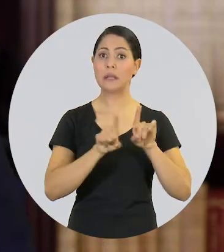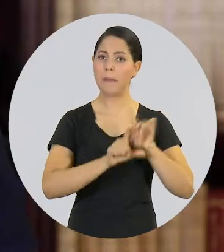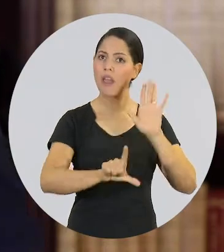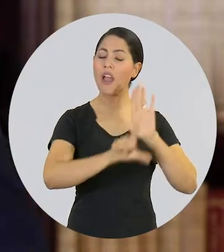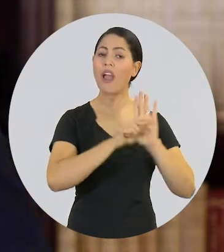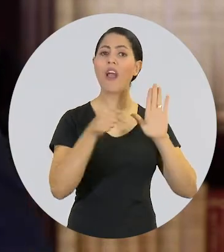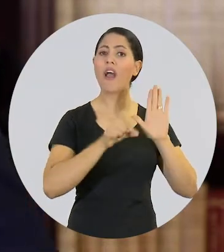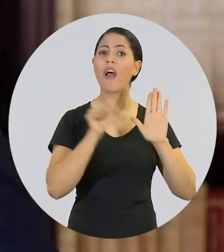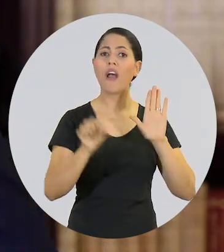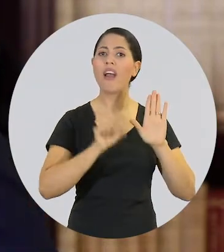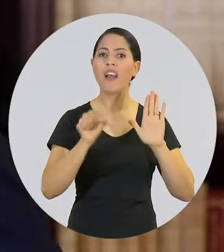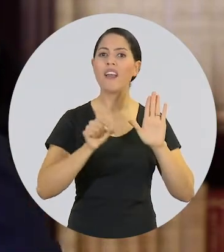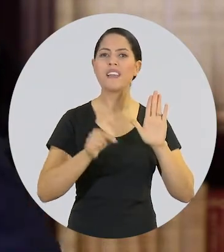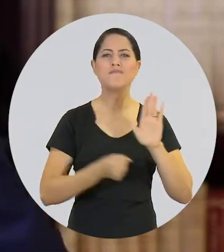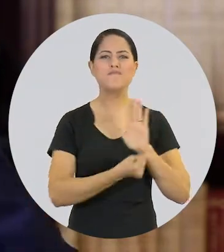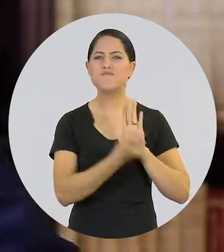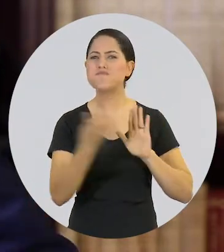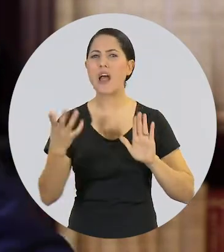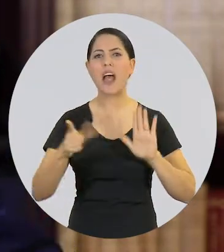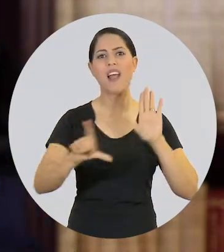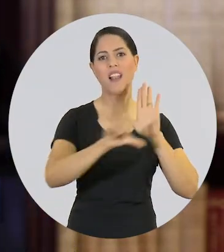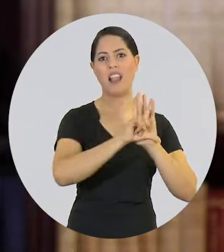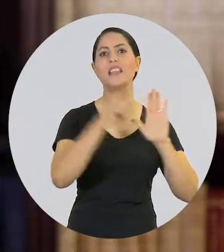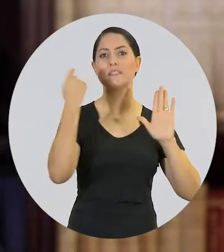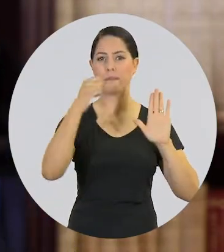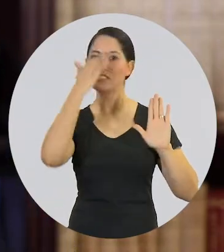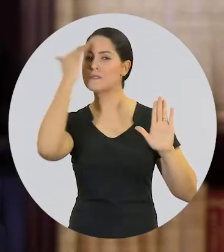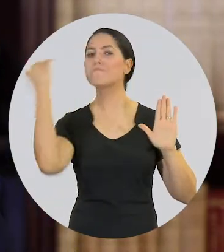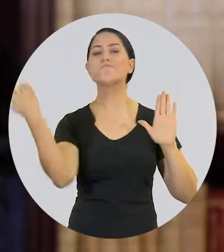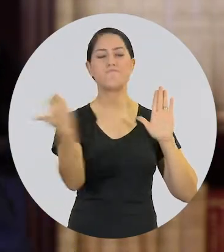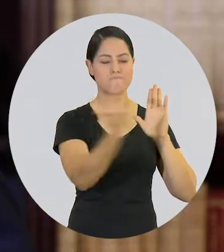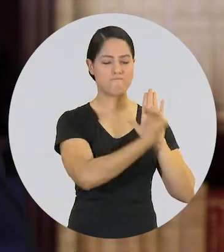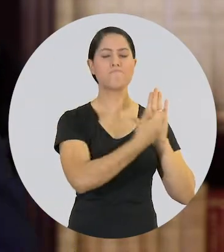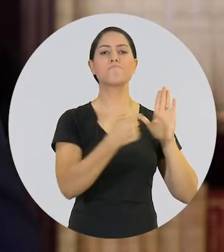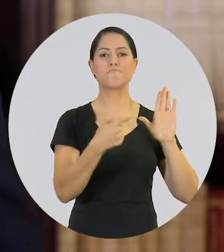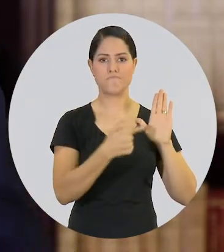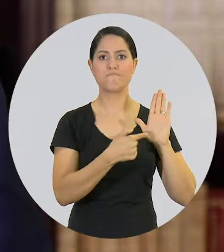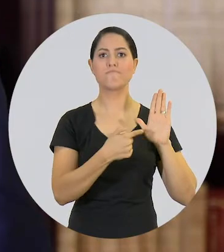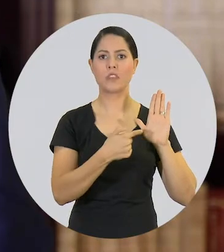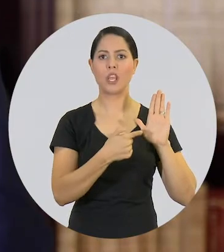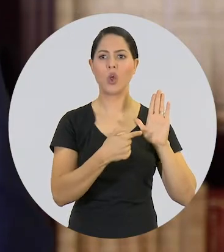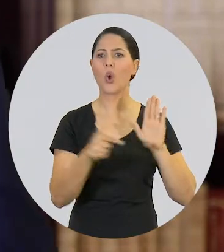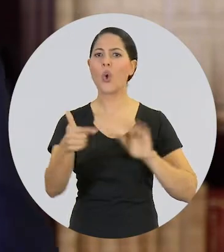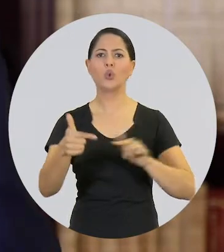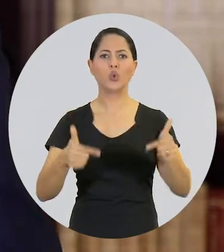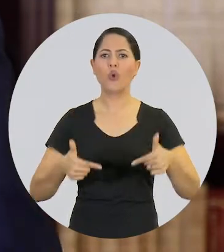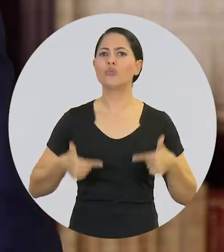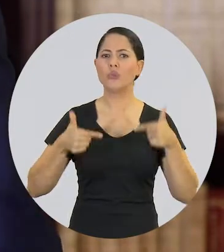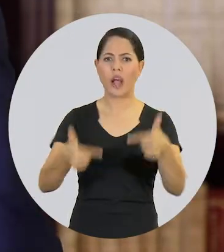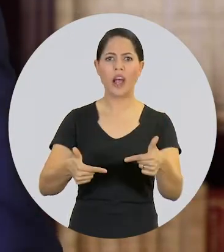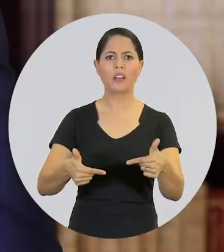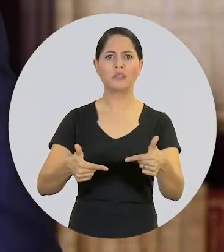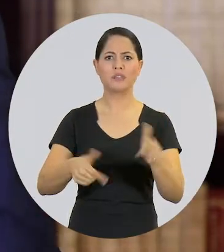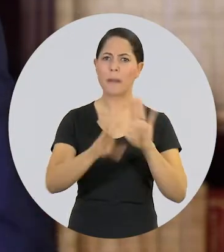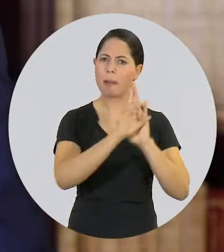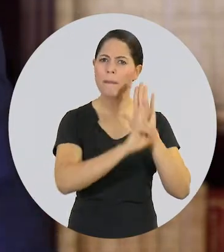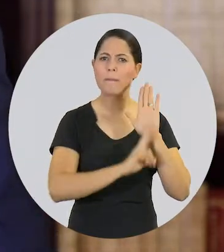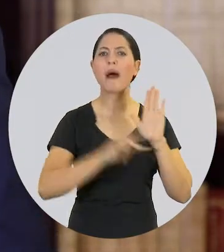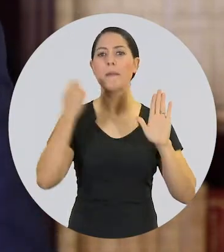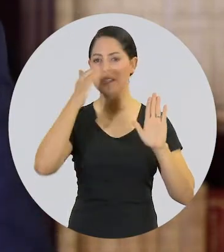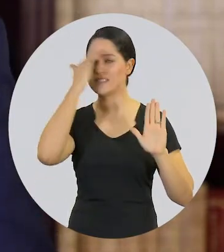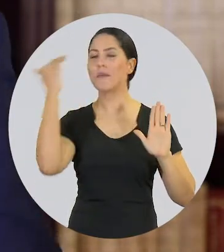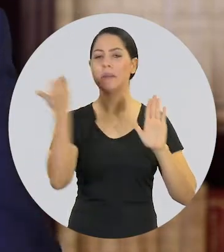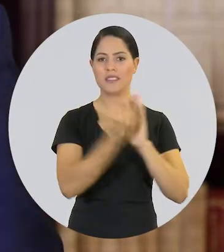norma em relação à qual todas as demais leis devem obediência, todos os demais atos normativos